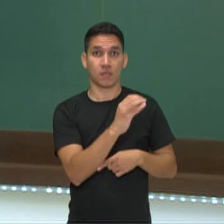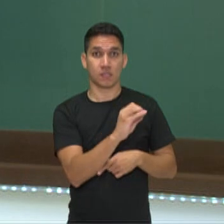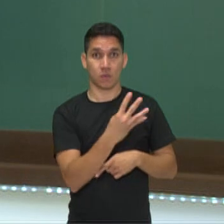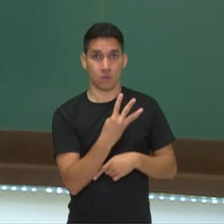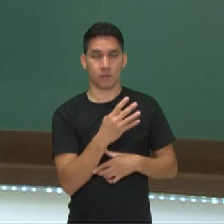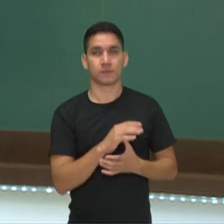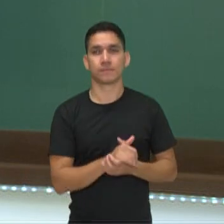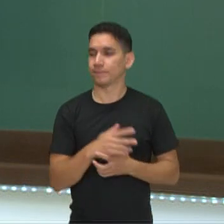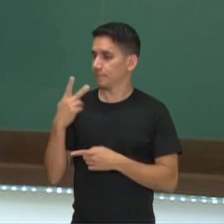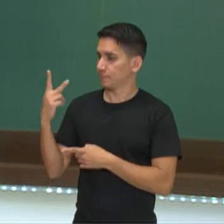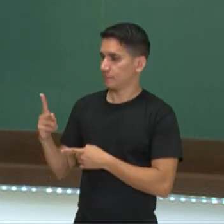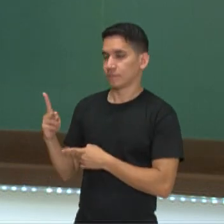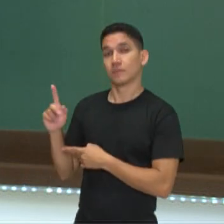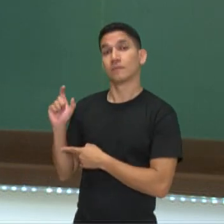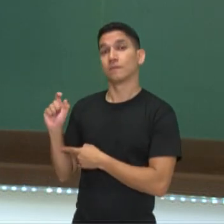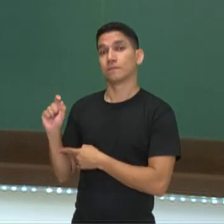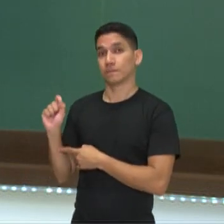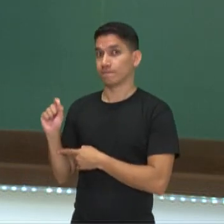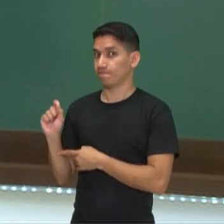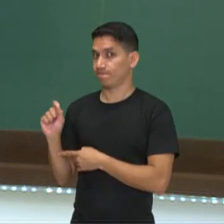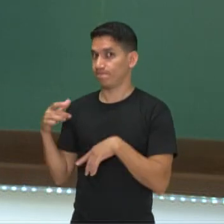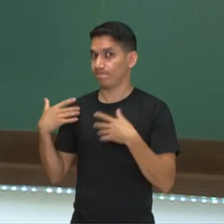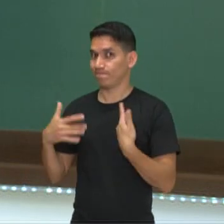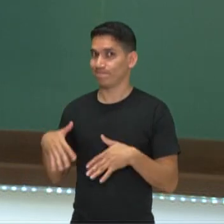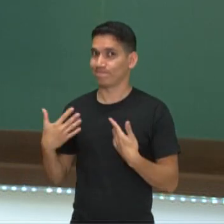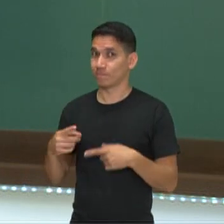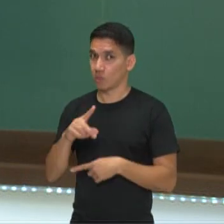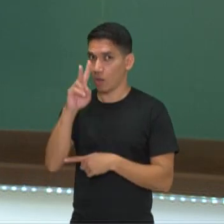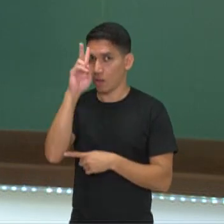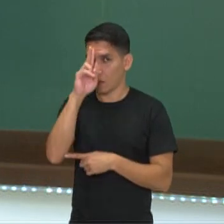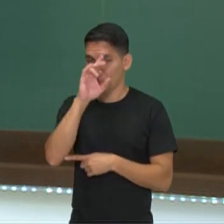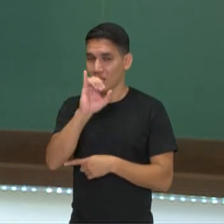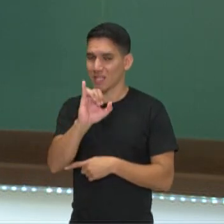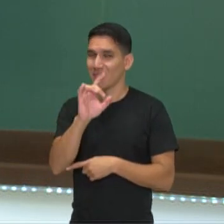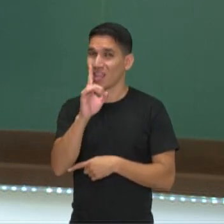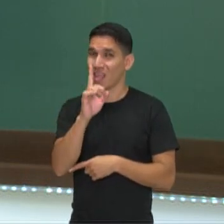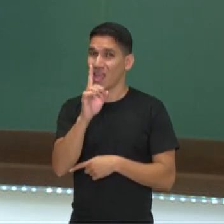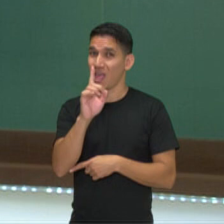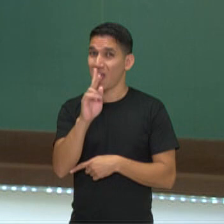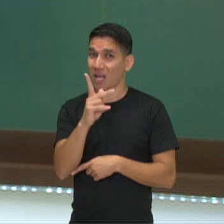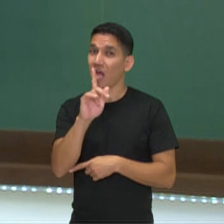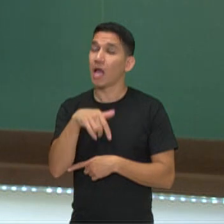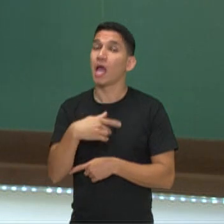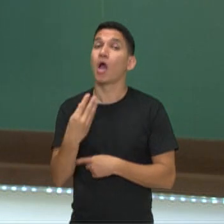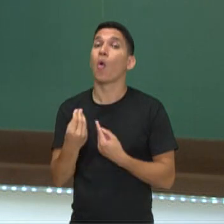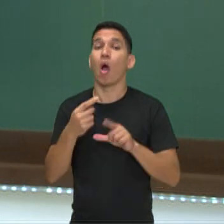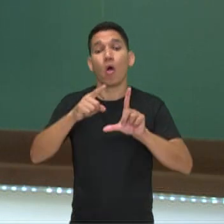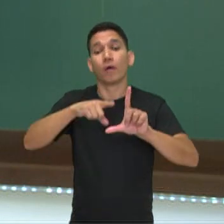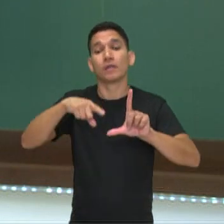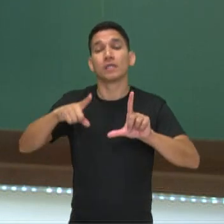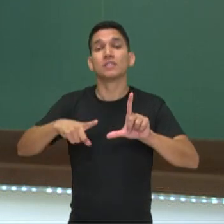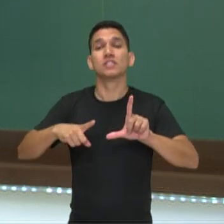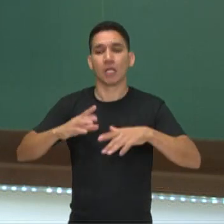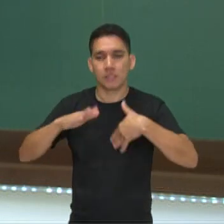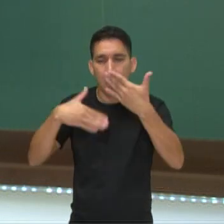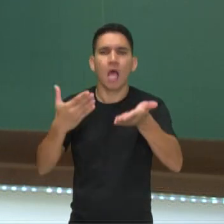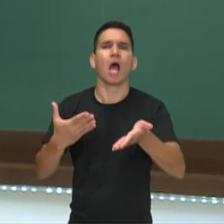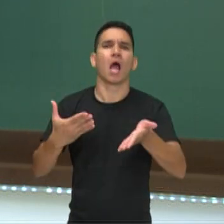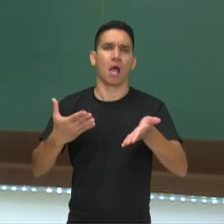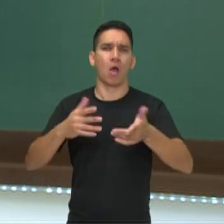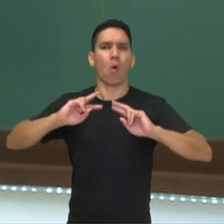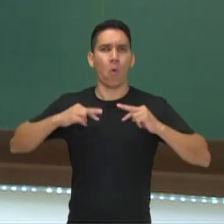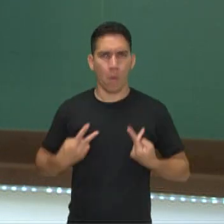0,404. E na África, gente do céu, lembrando que a IDH, Índice de Desenvolvimento Humano, analisa saúde, educação,